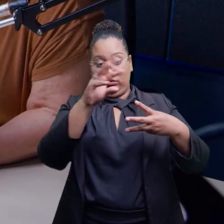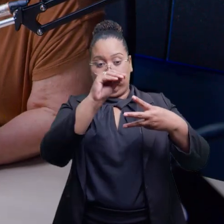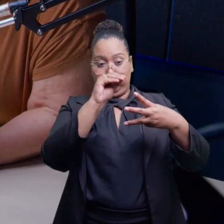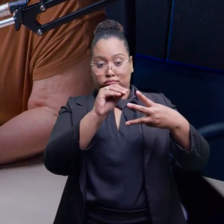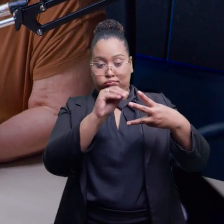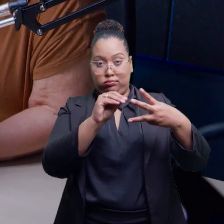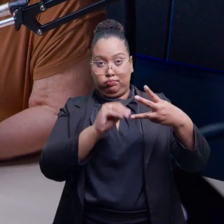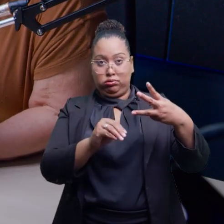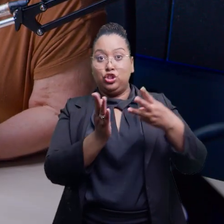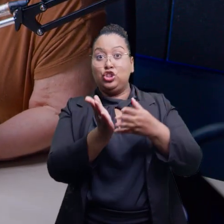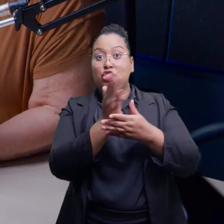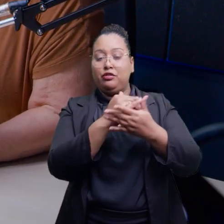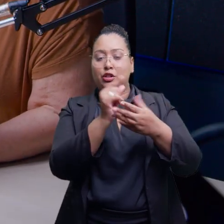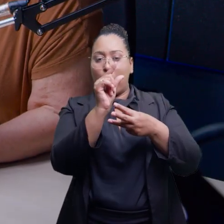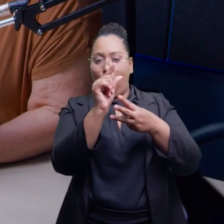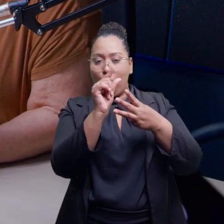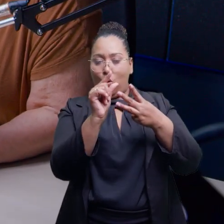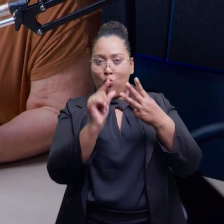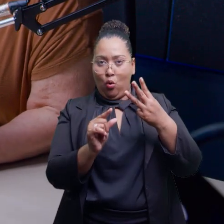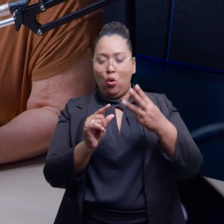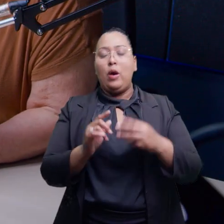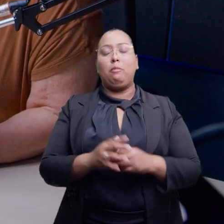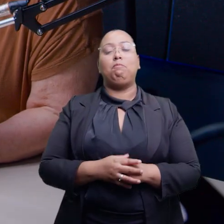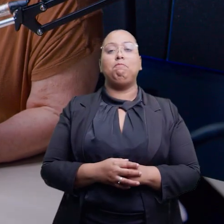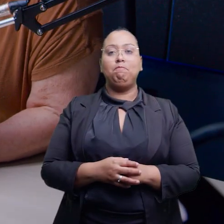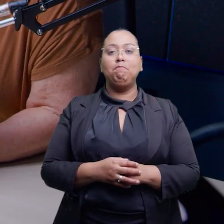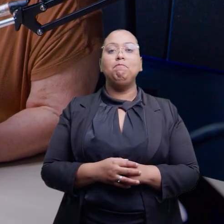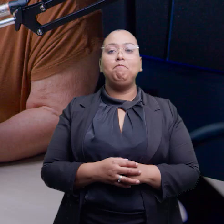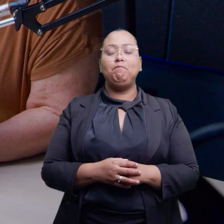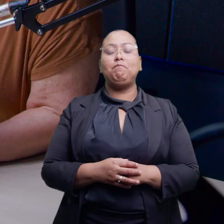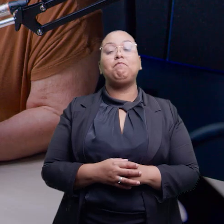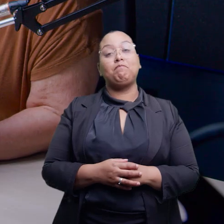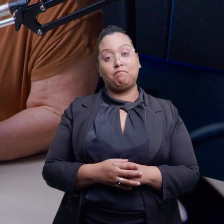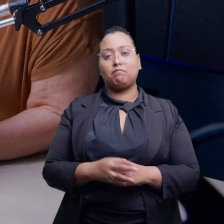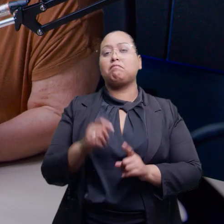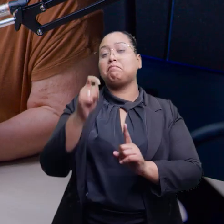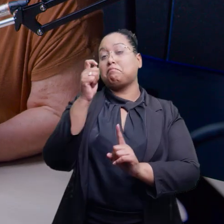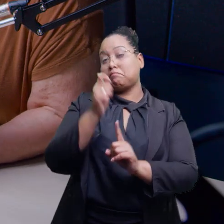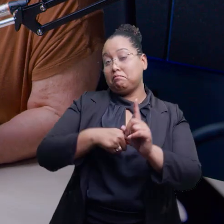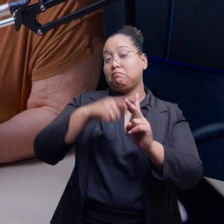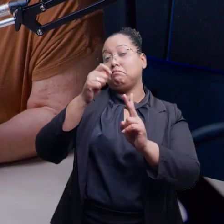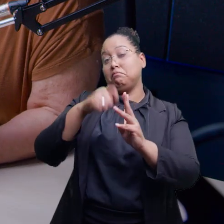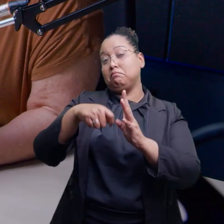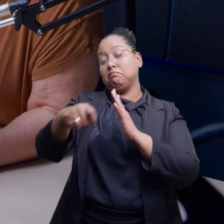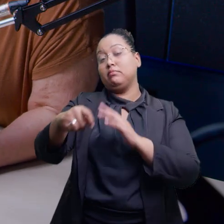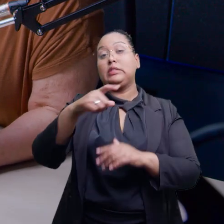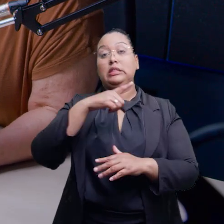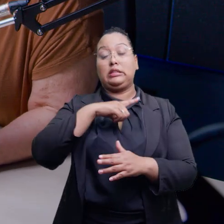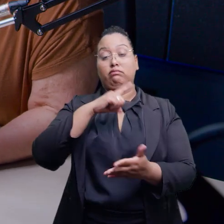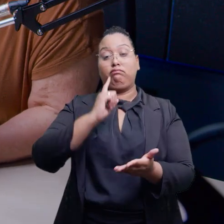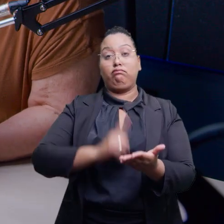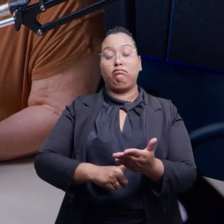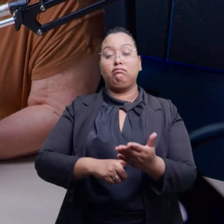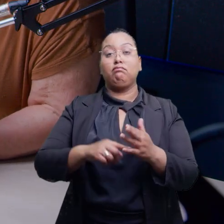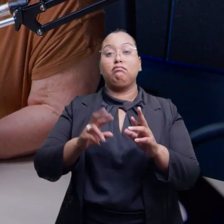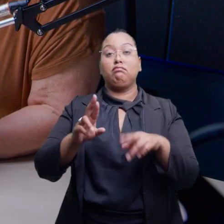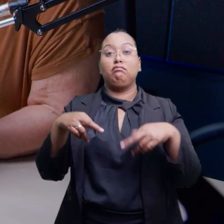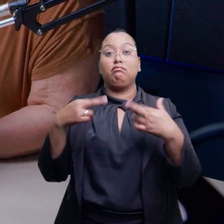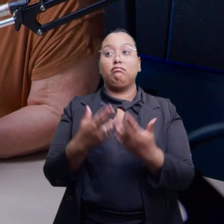3 grupos, né? E a gente tem um encontro mensal presencial em